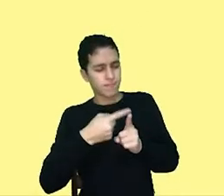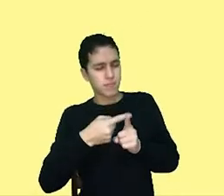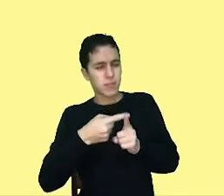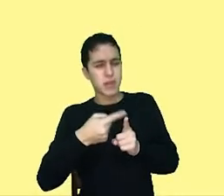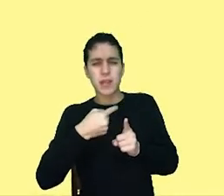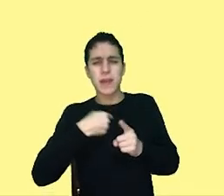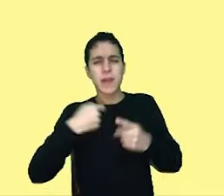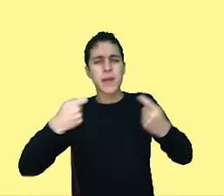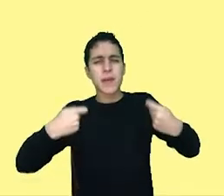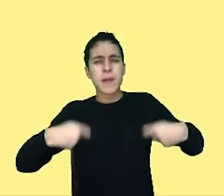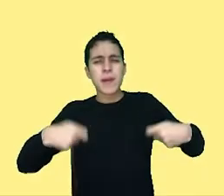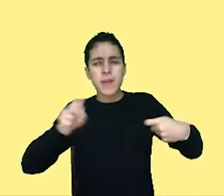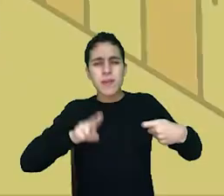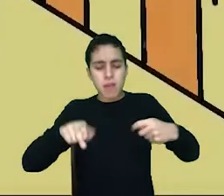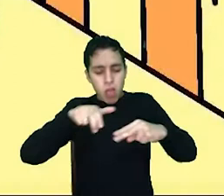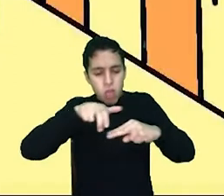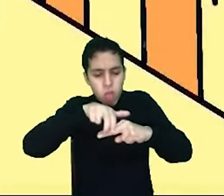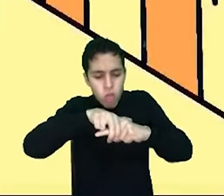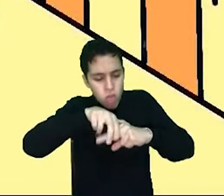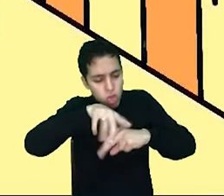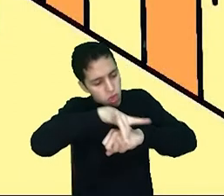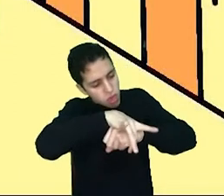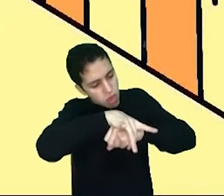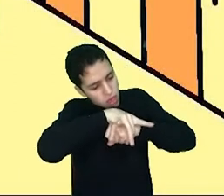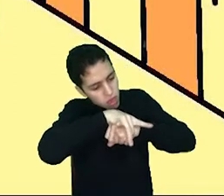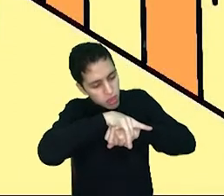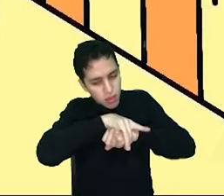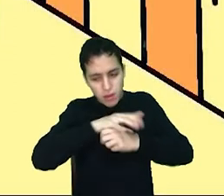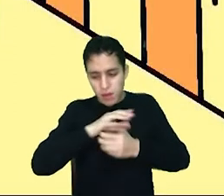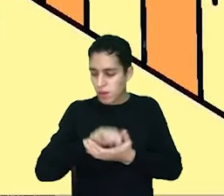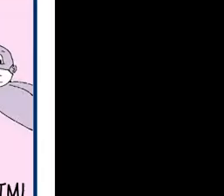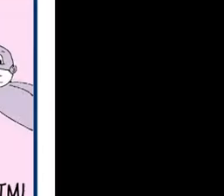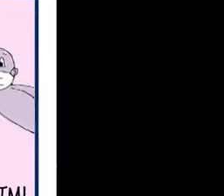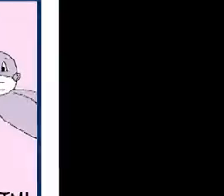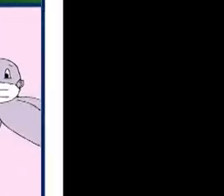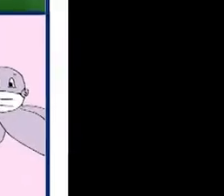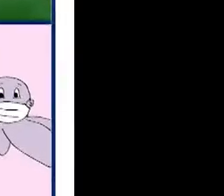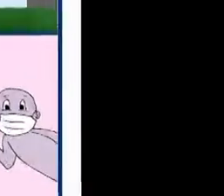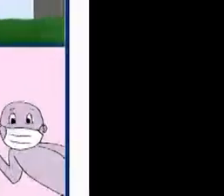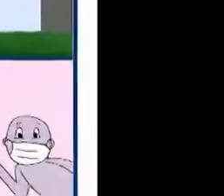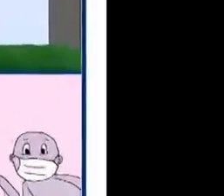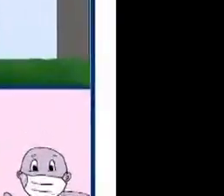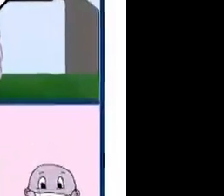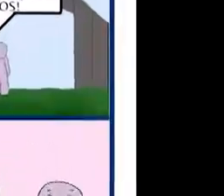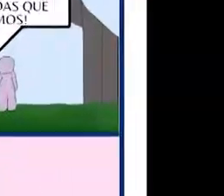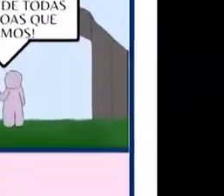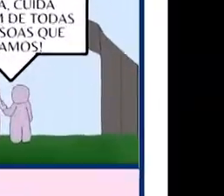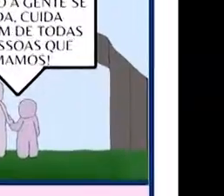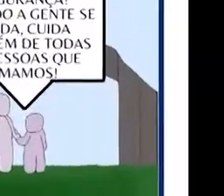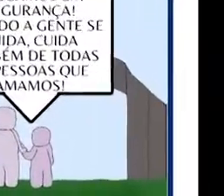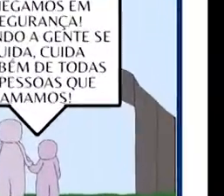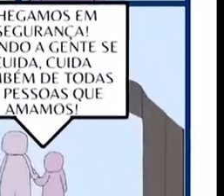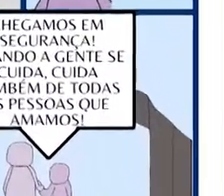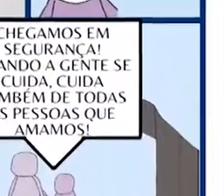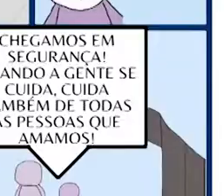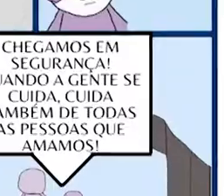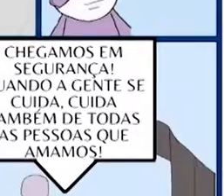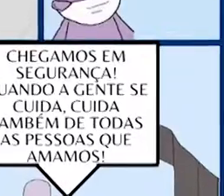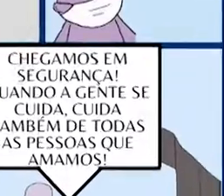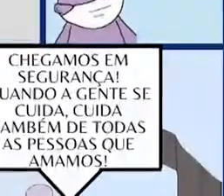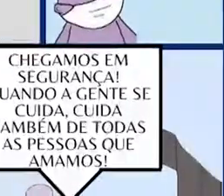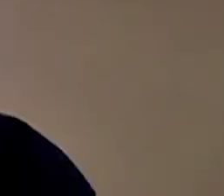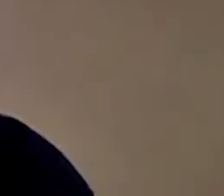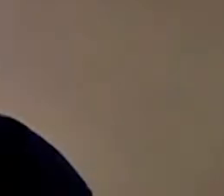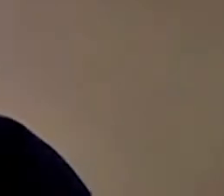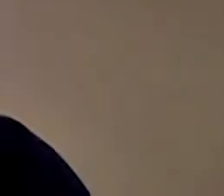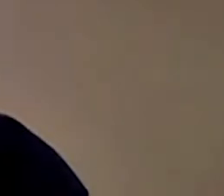a educar crianças do ensino fundamental sobre segurança no trânsito. Esse ano, a pandemia mudou um pouco o formato do